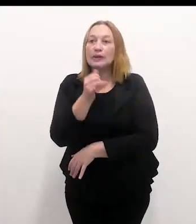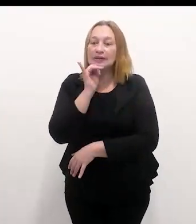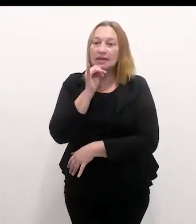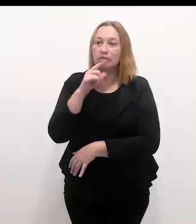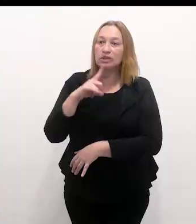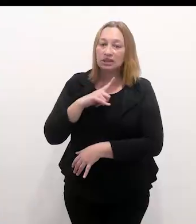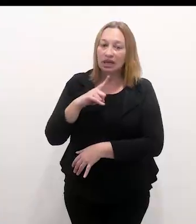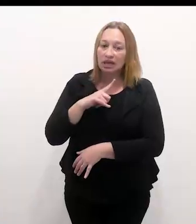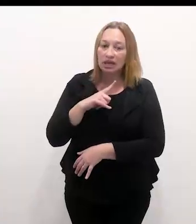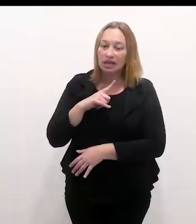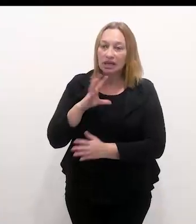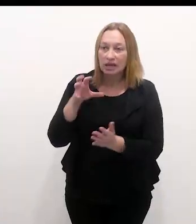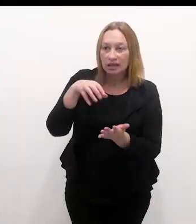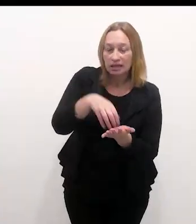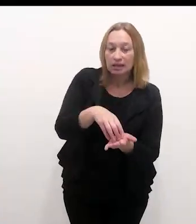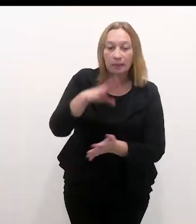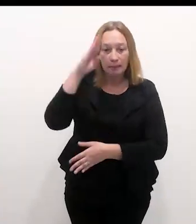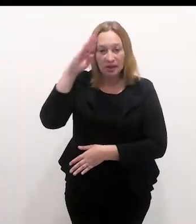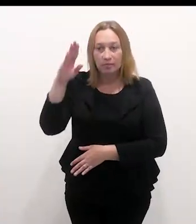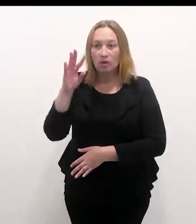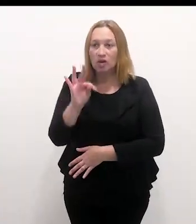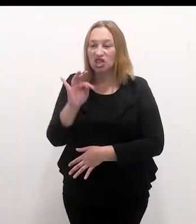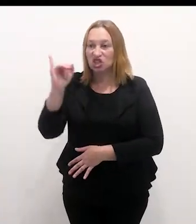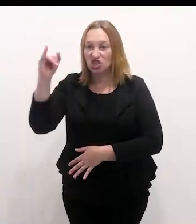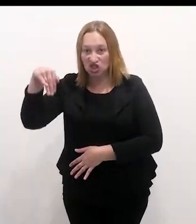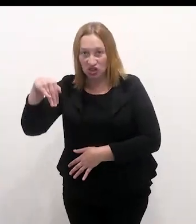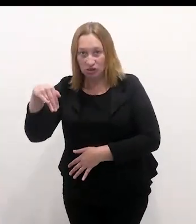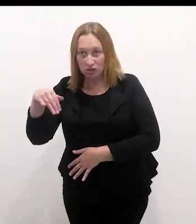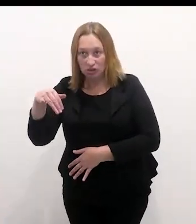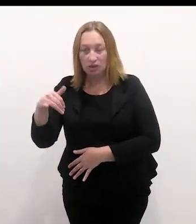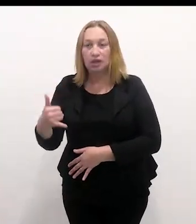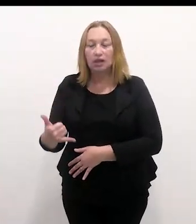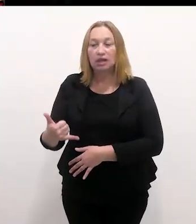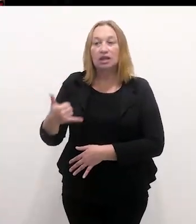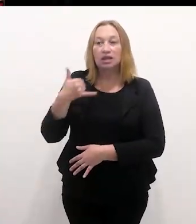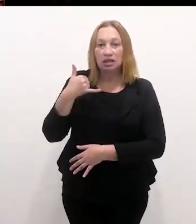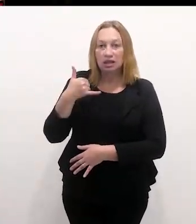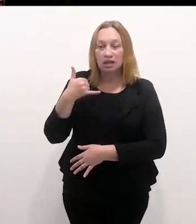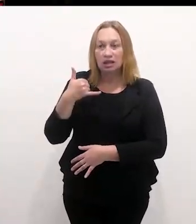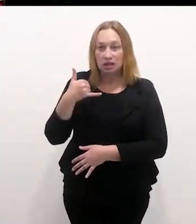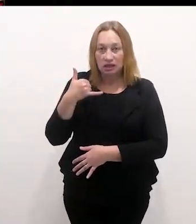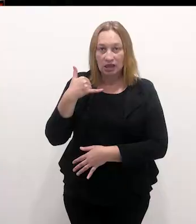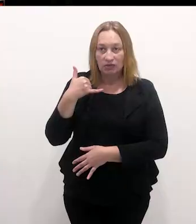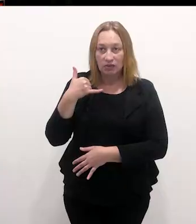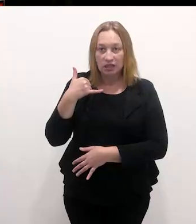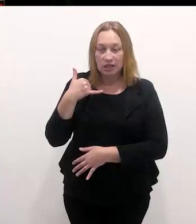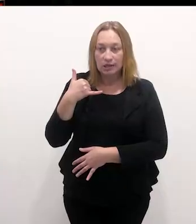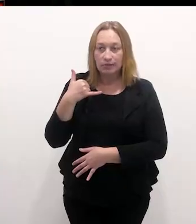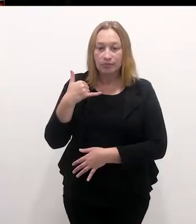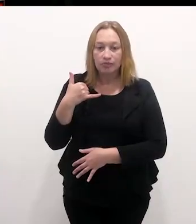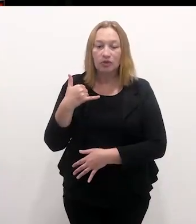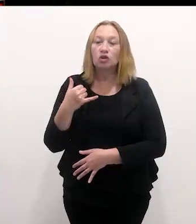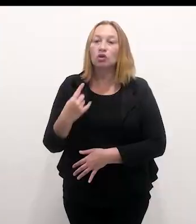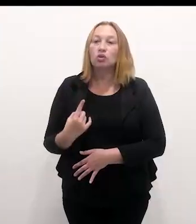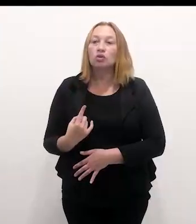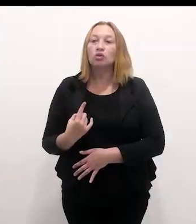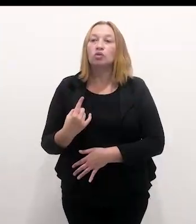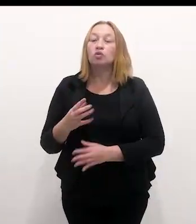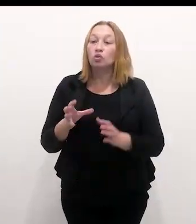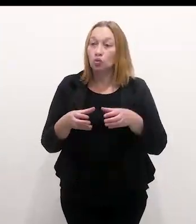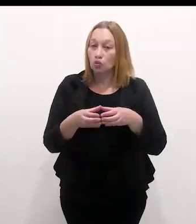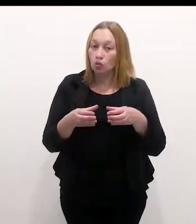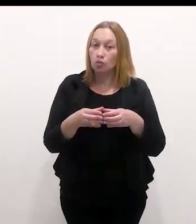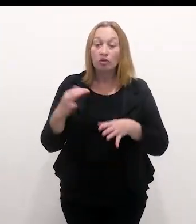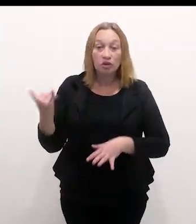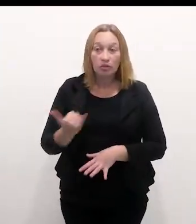Aqui no Rio de Janeiro, por exemplo, tem a sede principal da TIM. TIM Brasil faz parte da Telecom Italia Group, que é